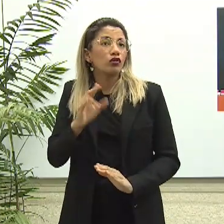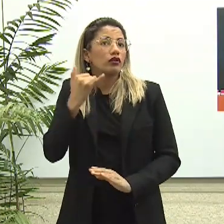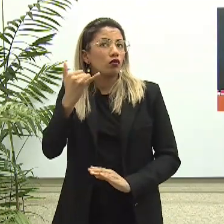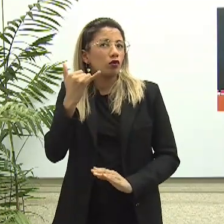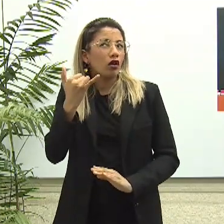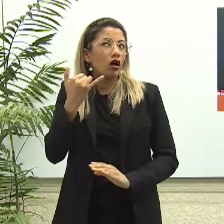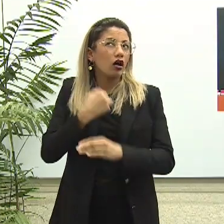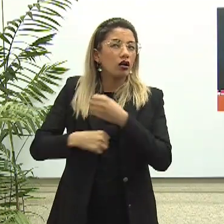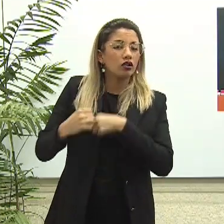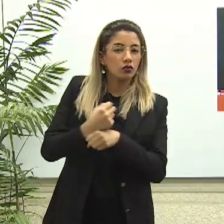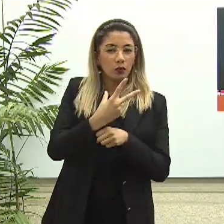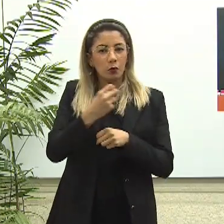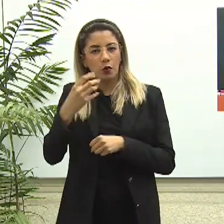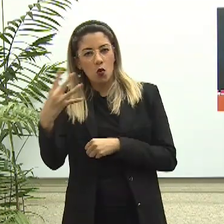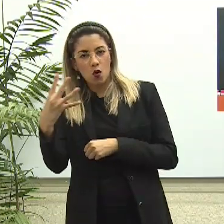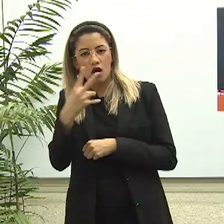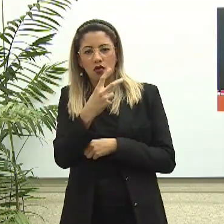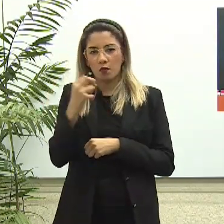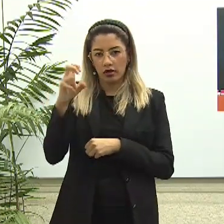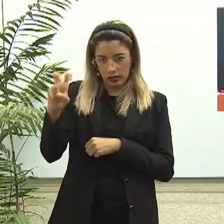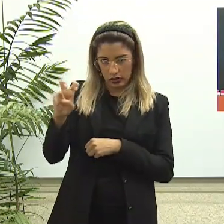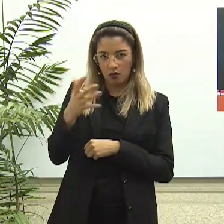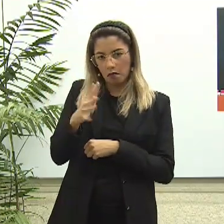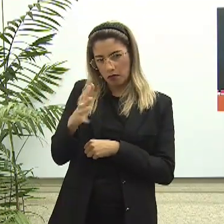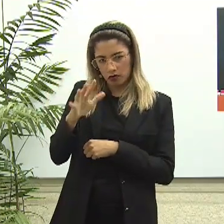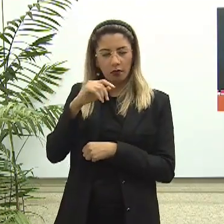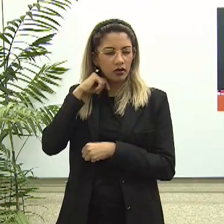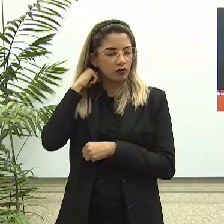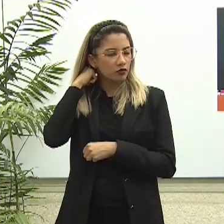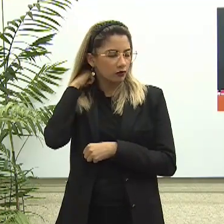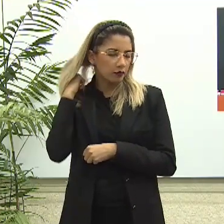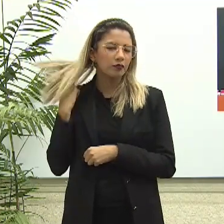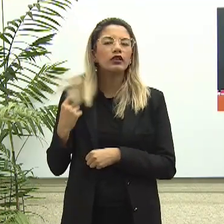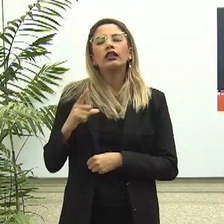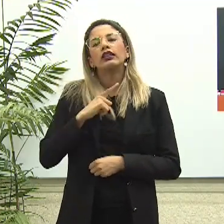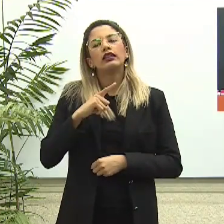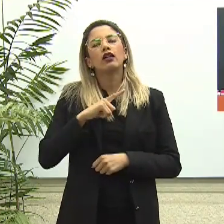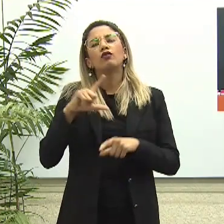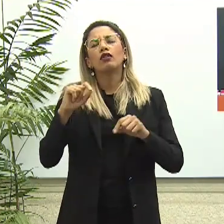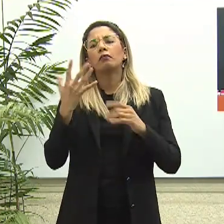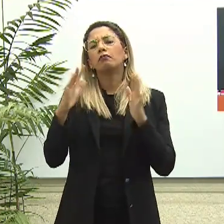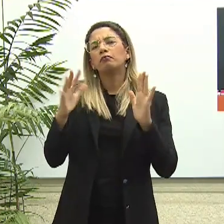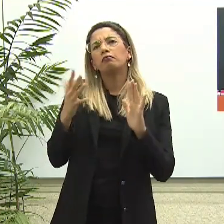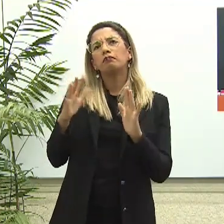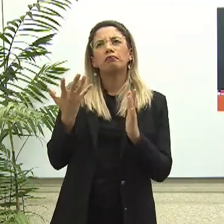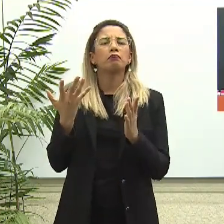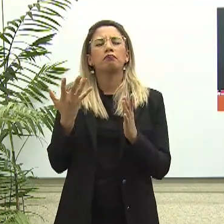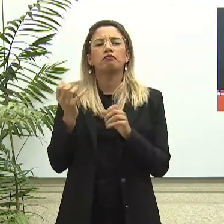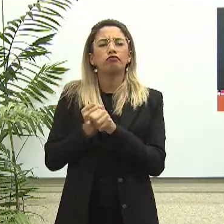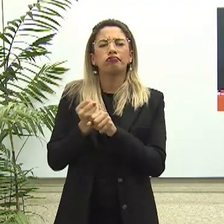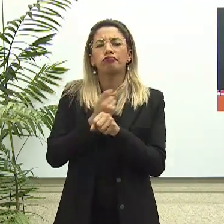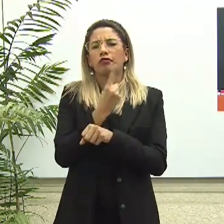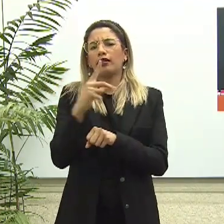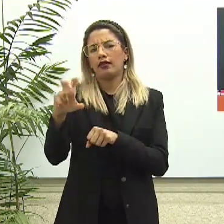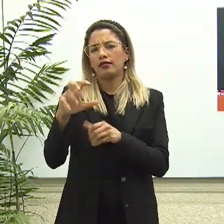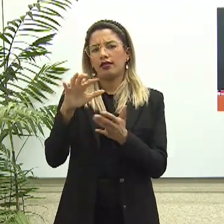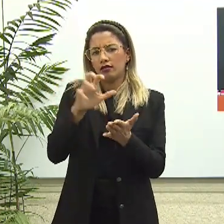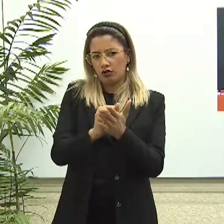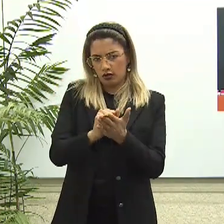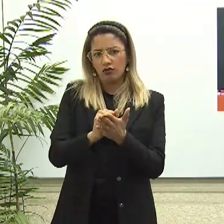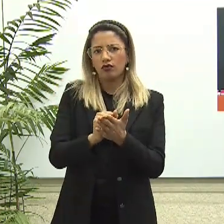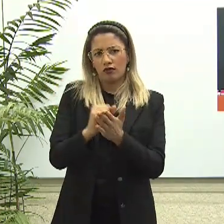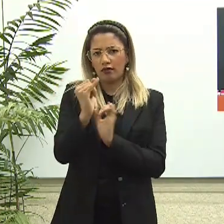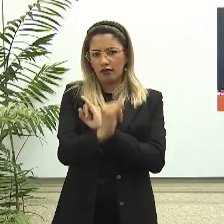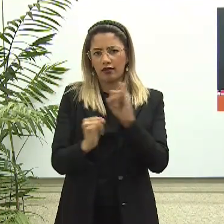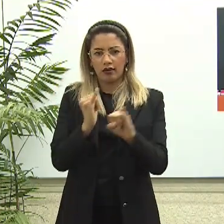2004 2005 tem mais ou menos 15 anos de registros eh sobre tudo que a pessoa fez na internet sobre tudo